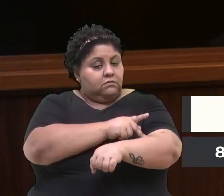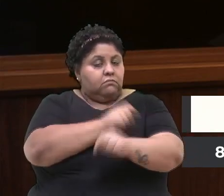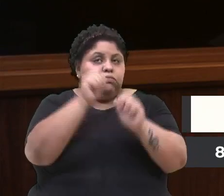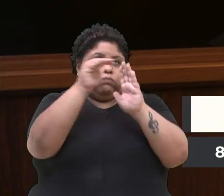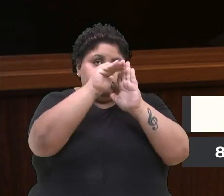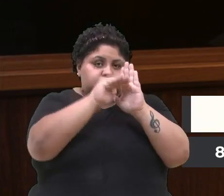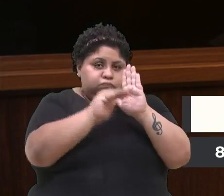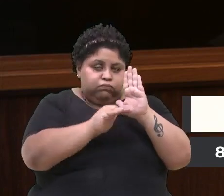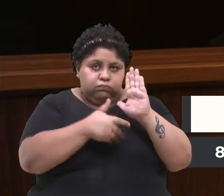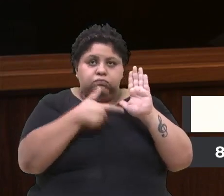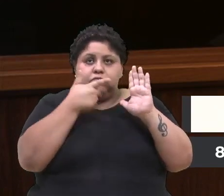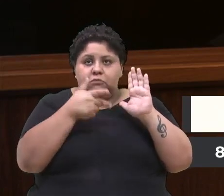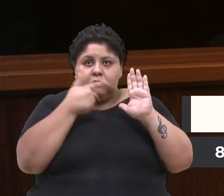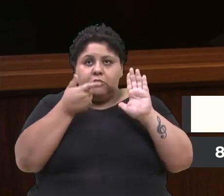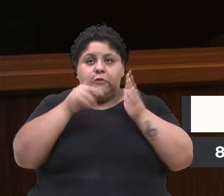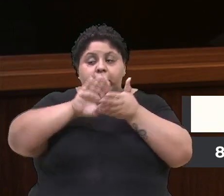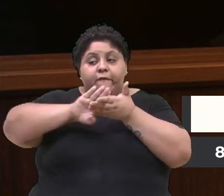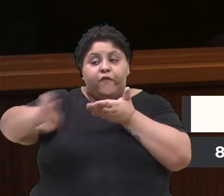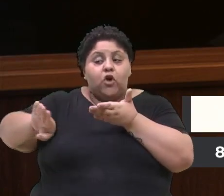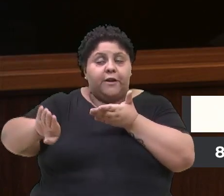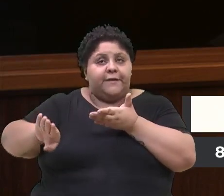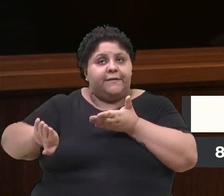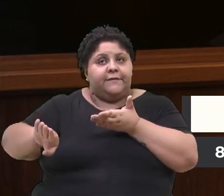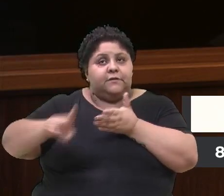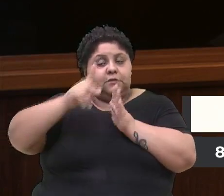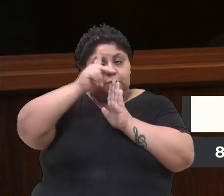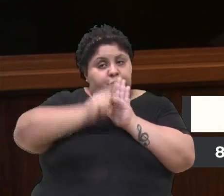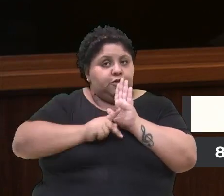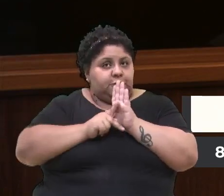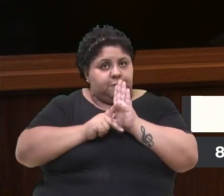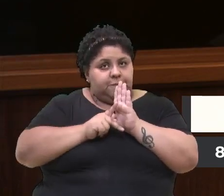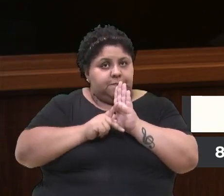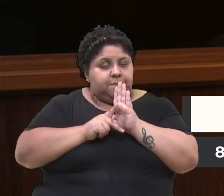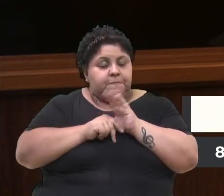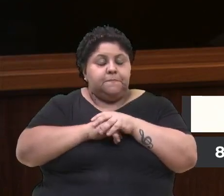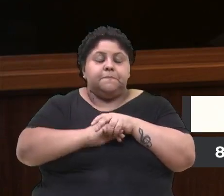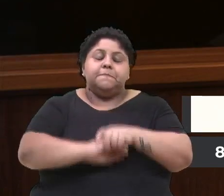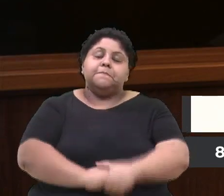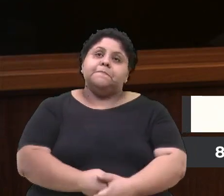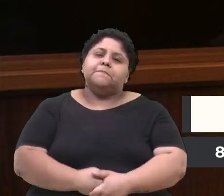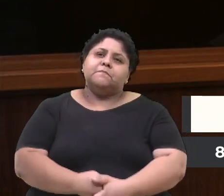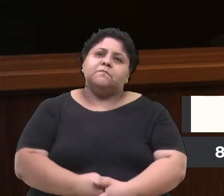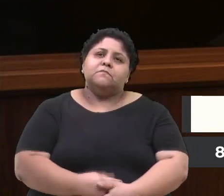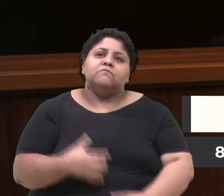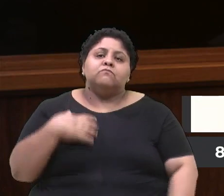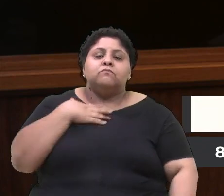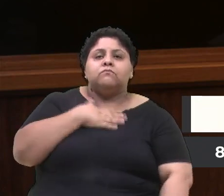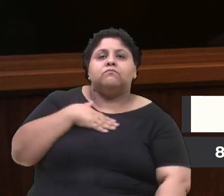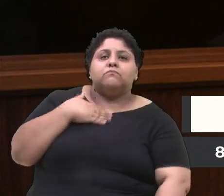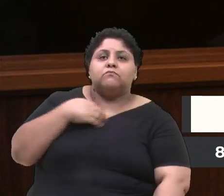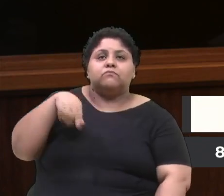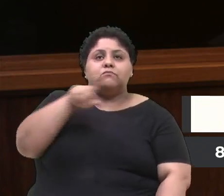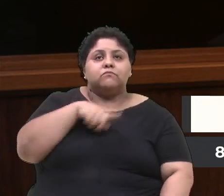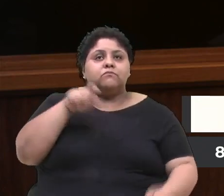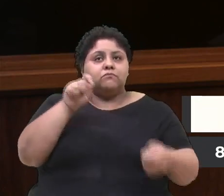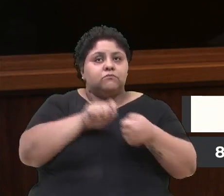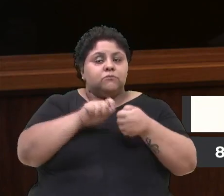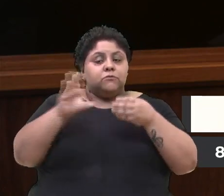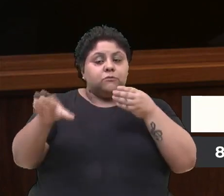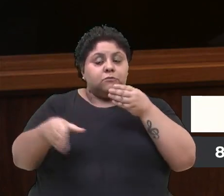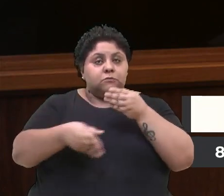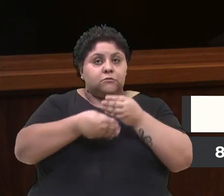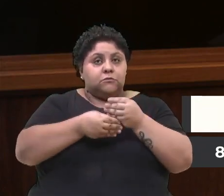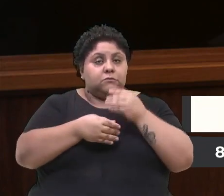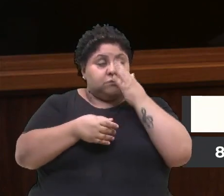fora deste projeto. E nesse sentido, então, nós fizemos uma emenda. A nossa